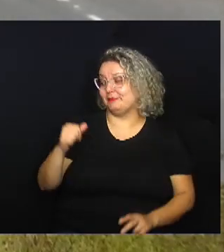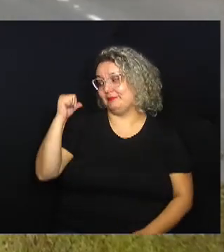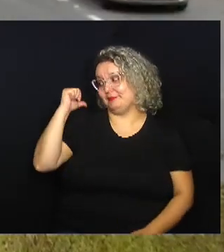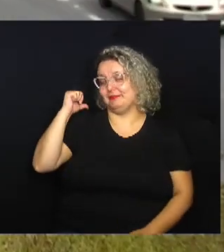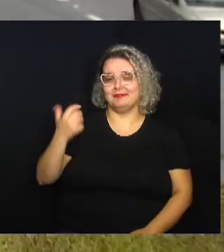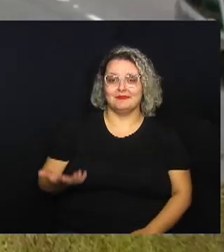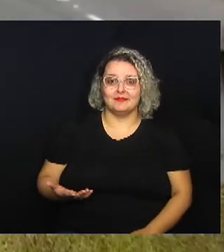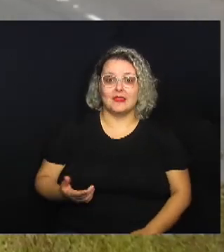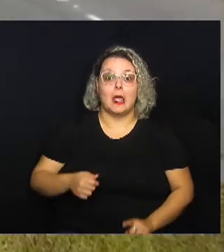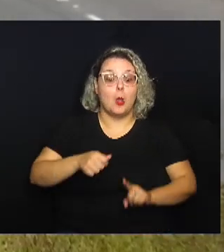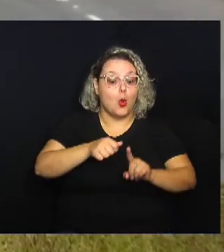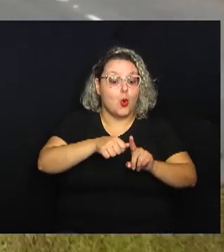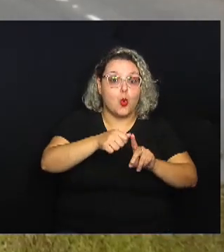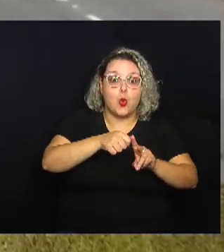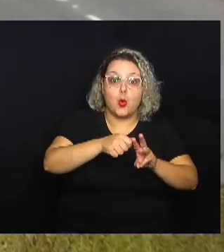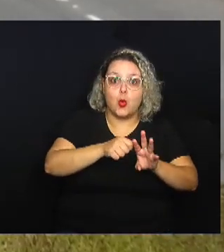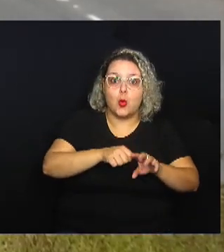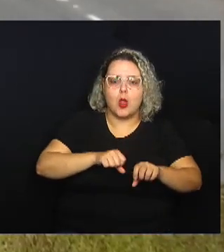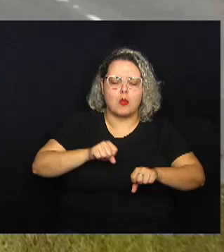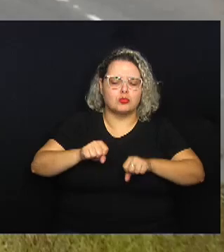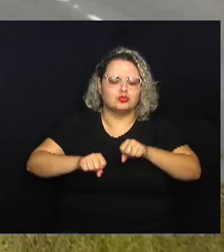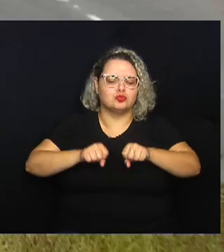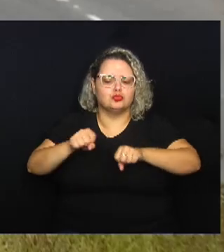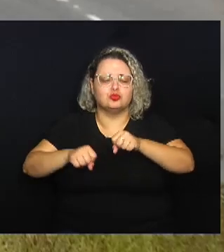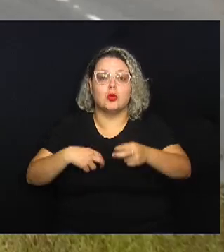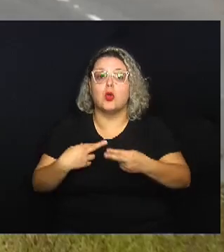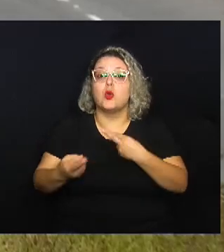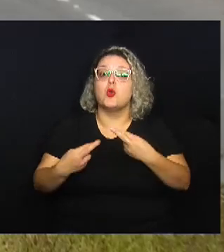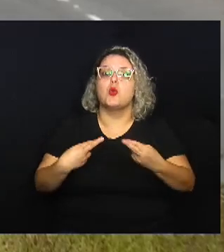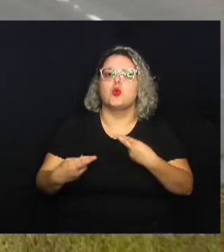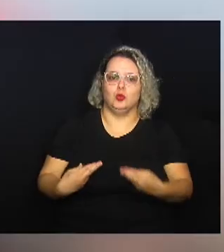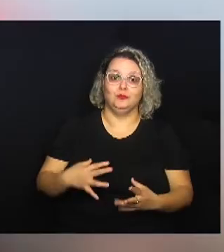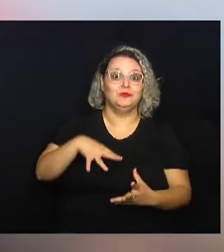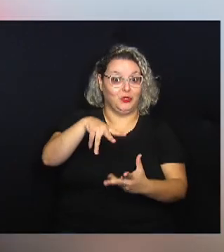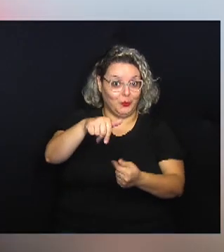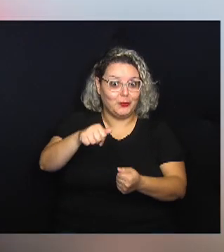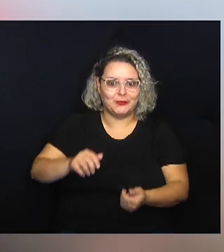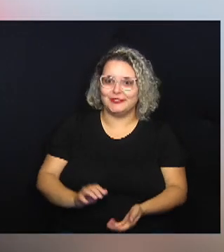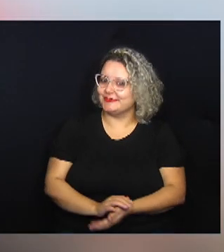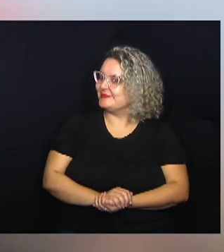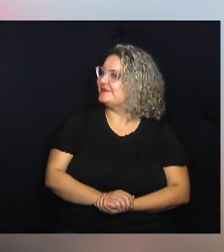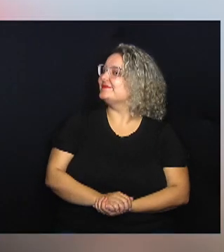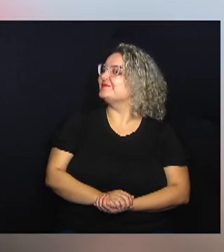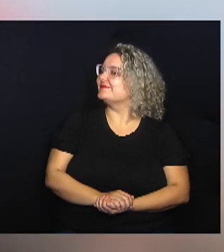há meses percorrendo as estradas do mundo